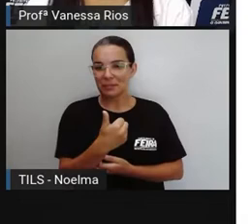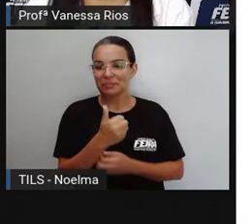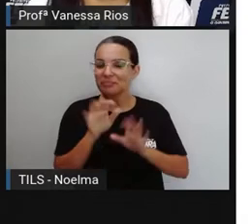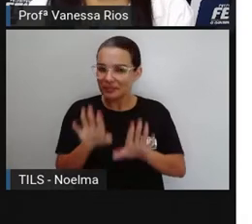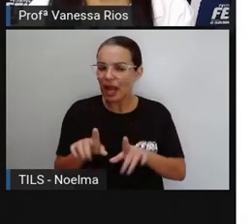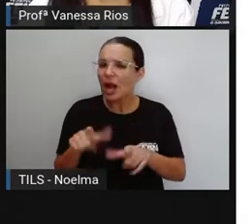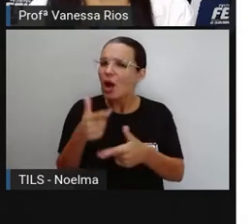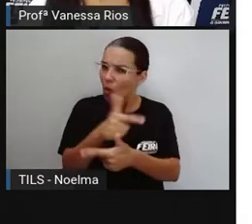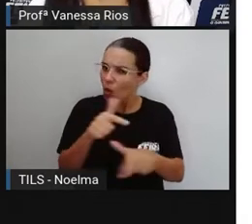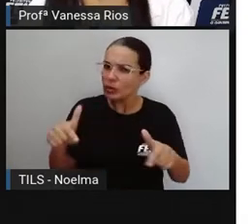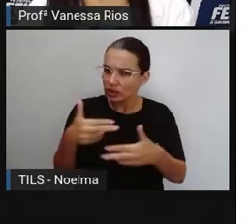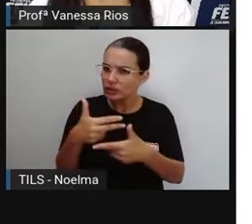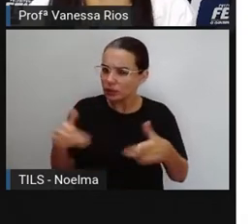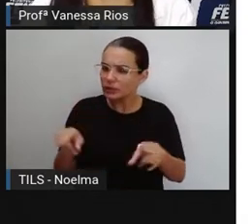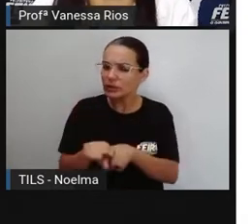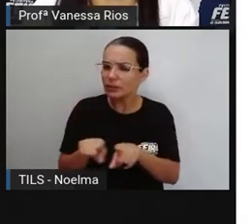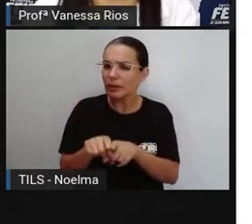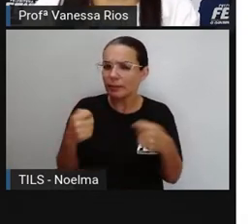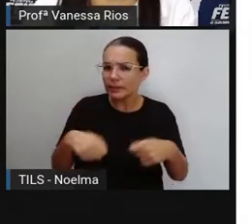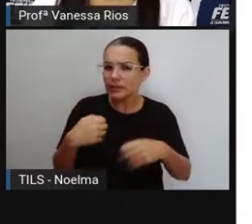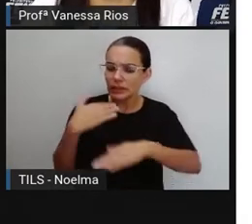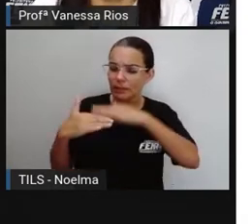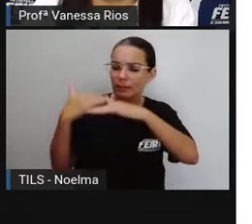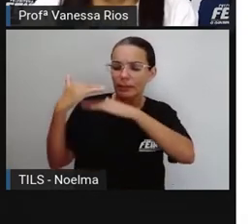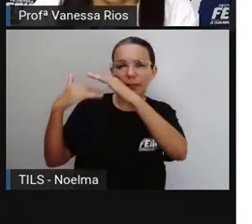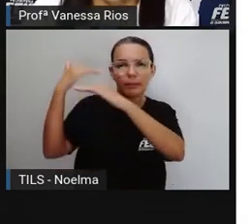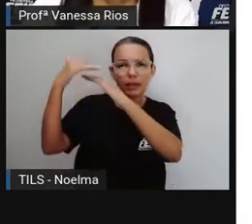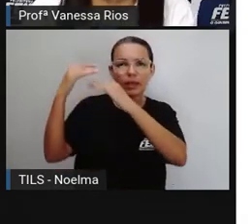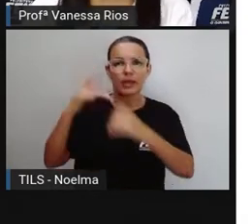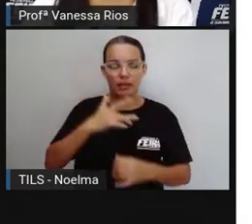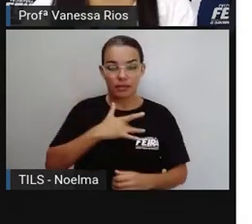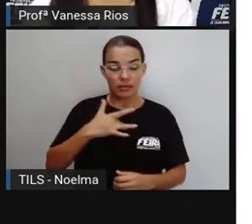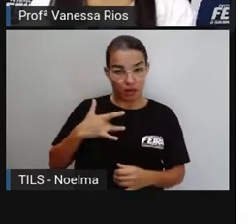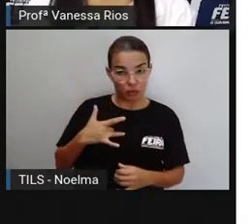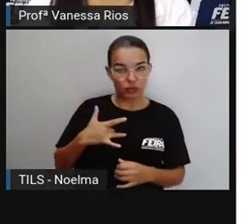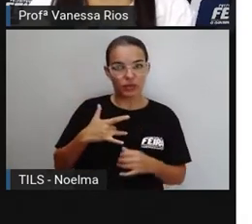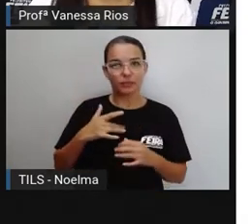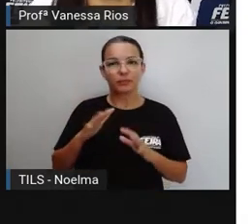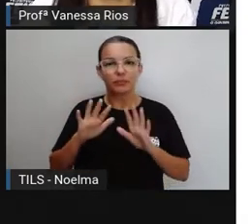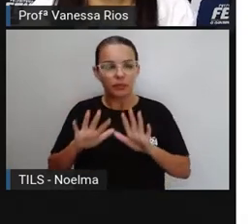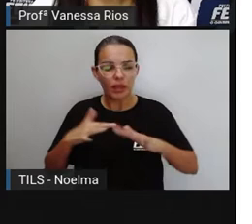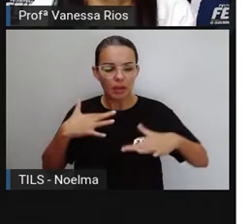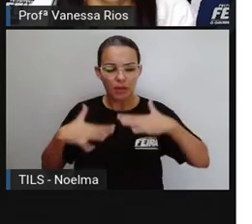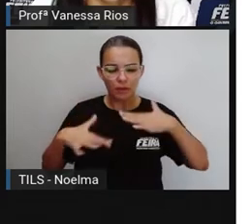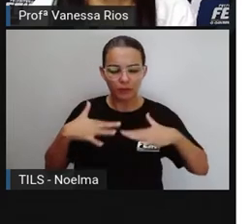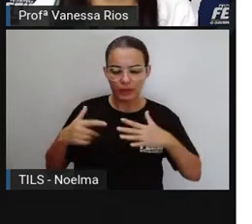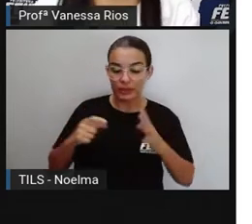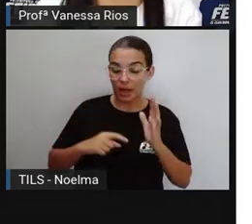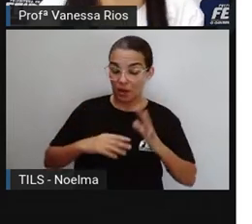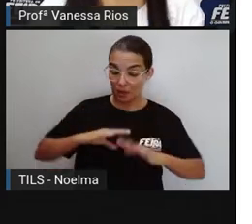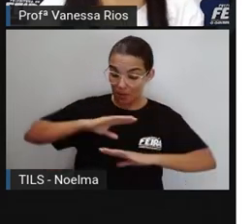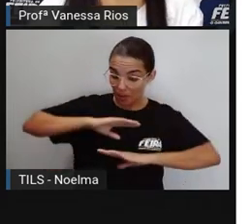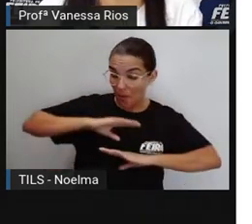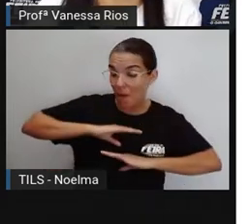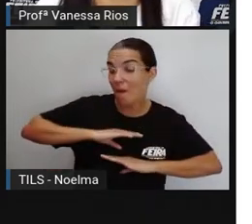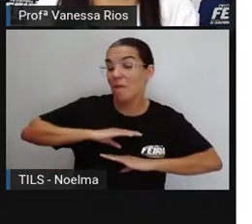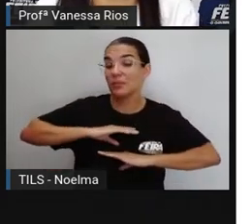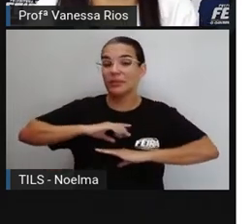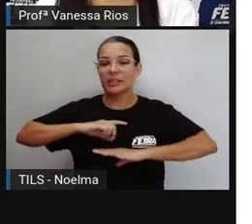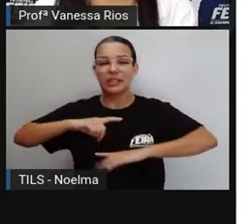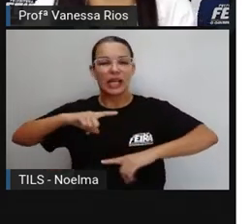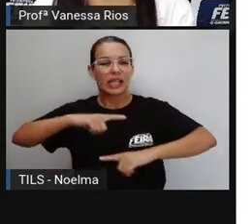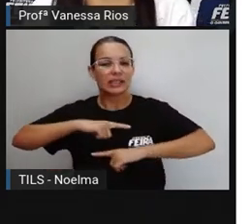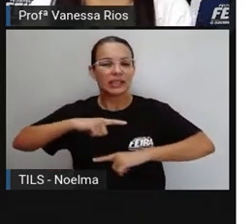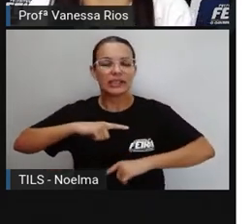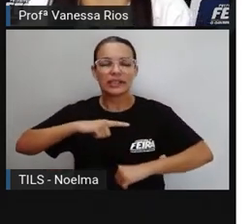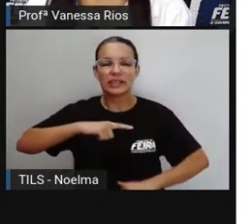outras ações que nós precisamos desenvolver para que tenhamos saúde, movimentar o nosso corpo através das